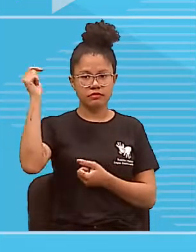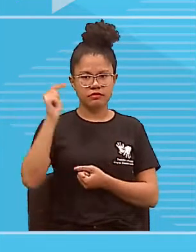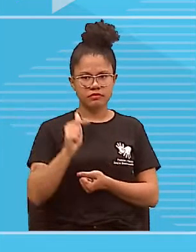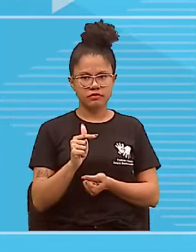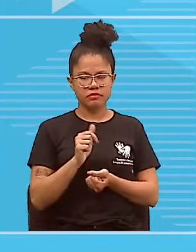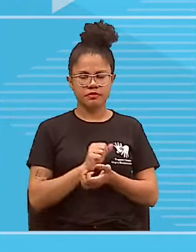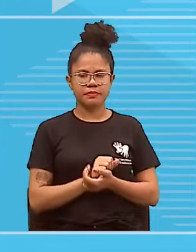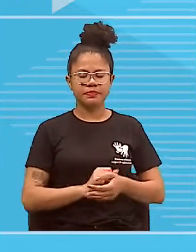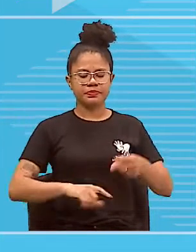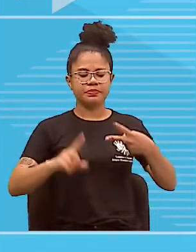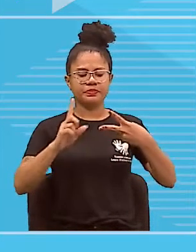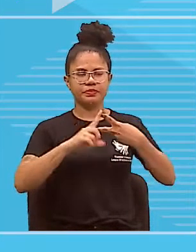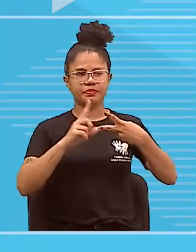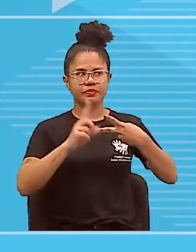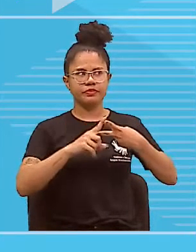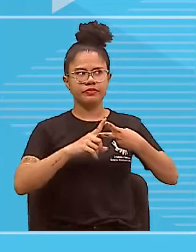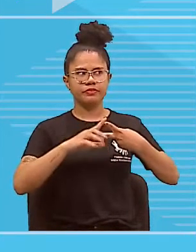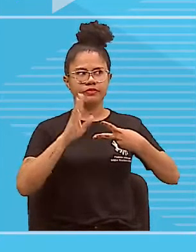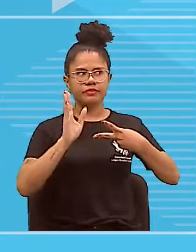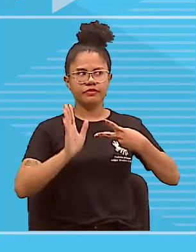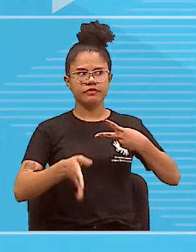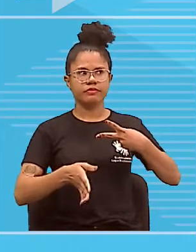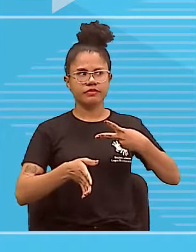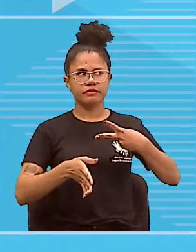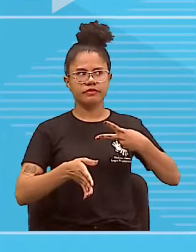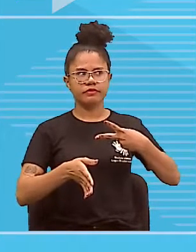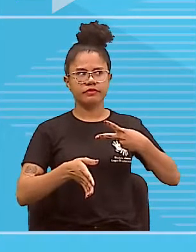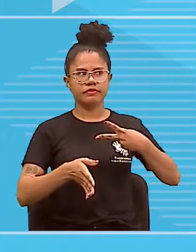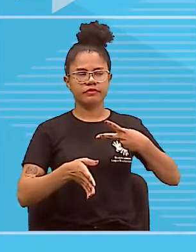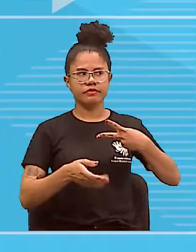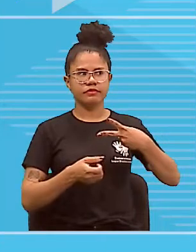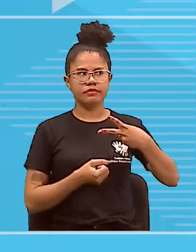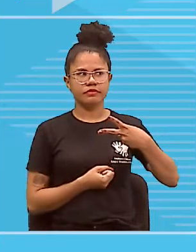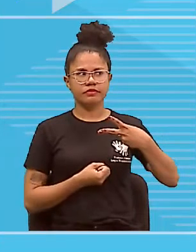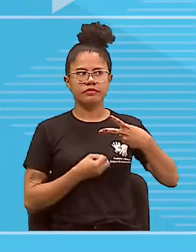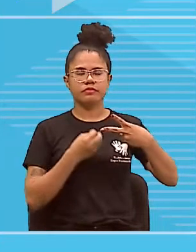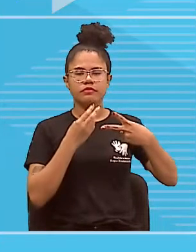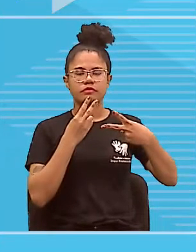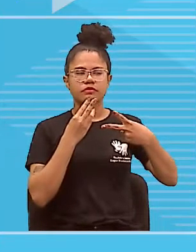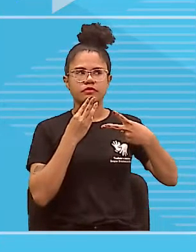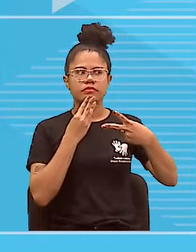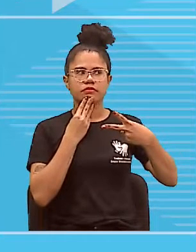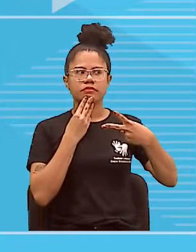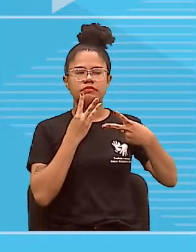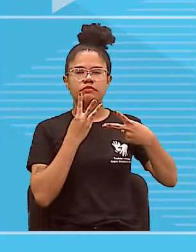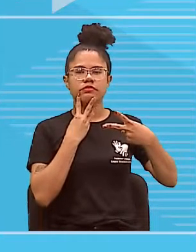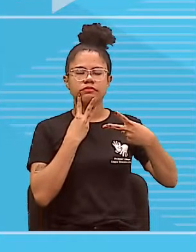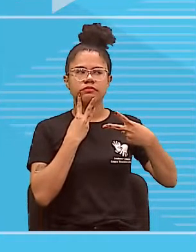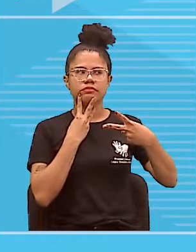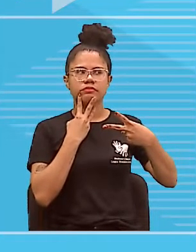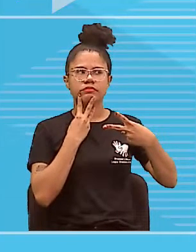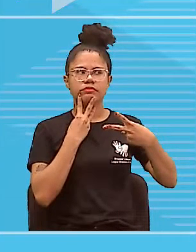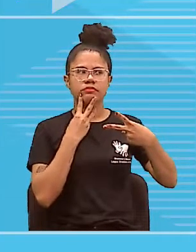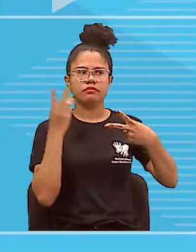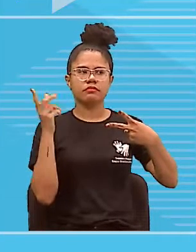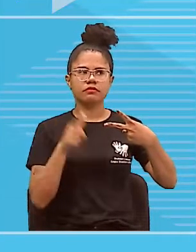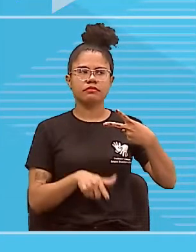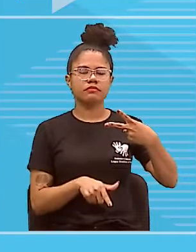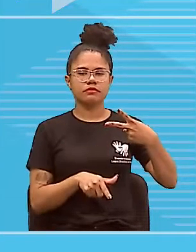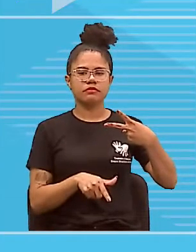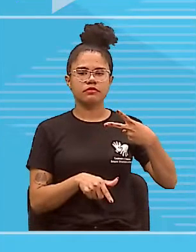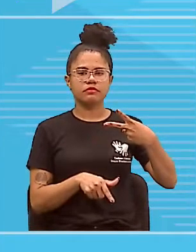um já renomado conhecido como Isaac Newton e outro